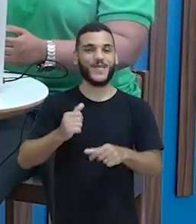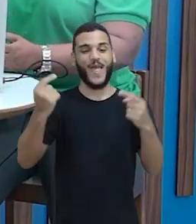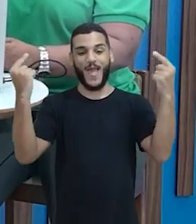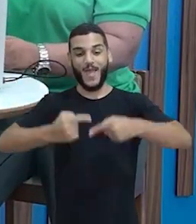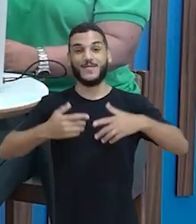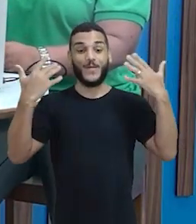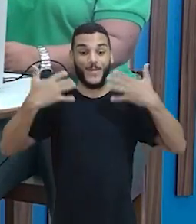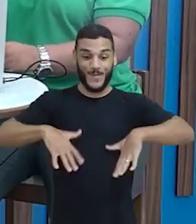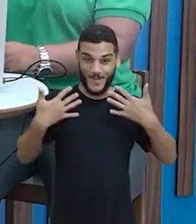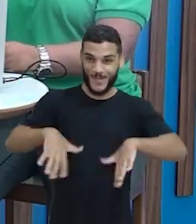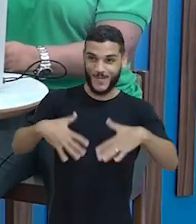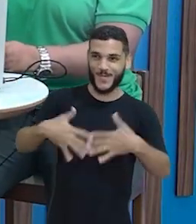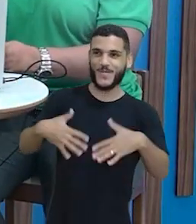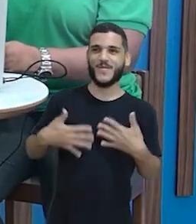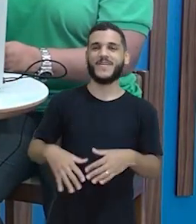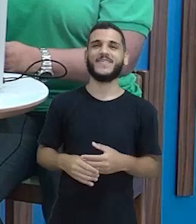uhu